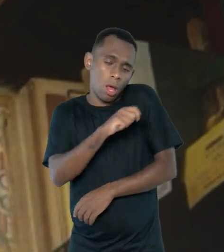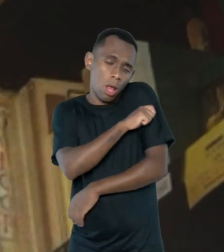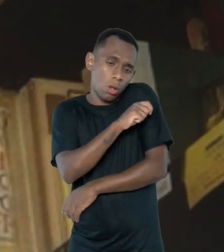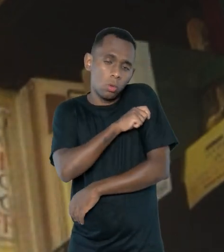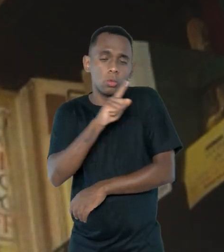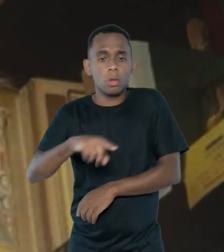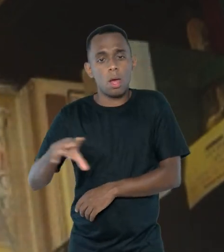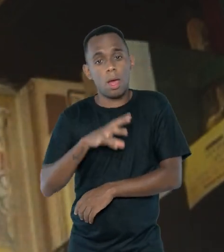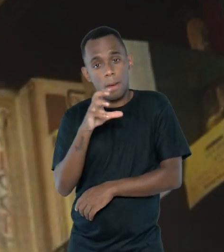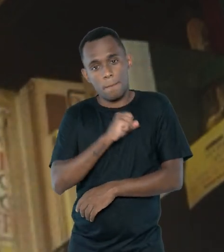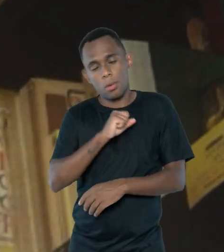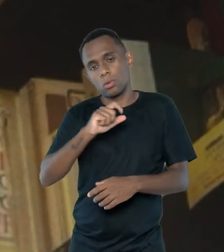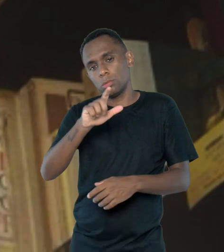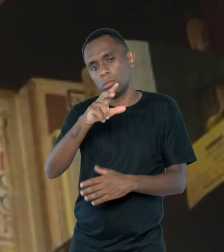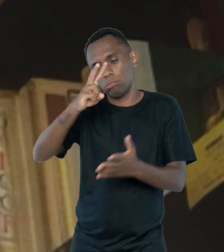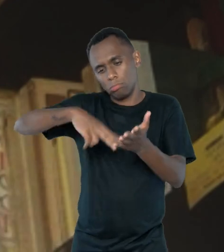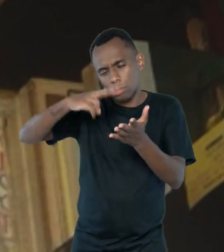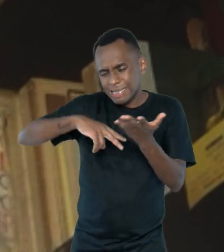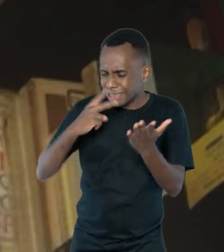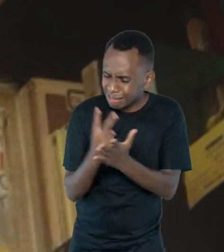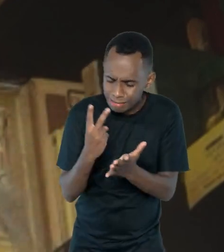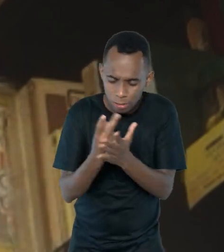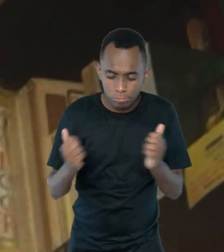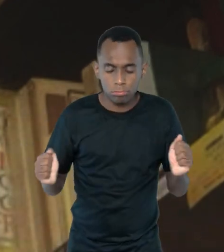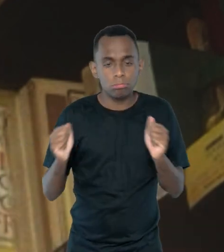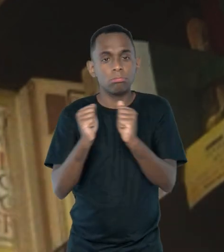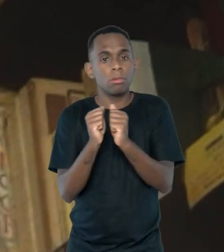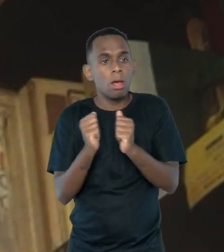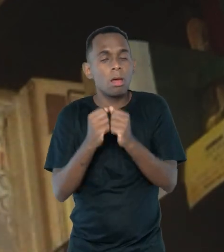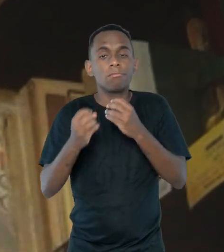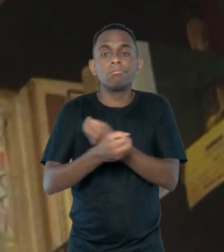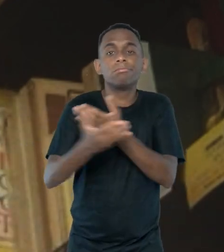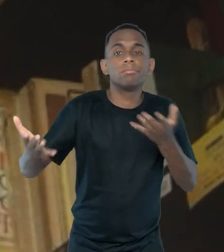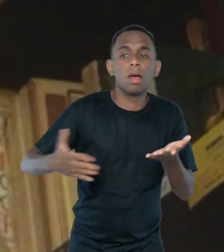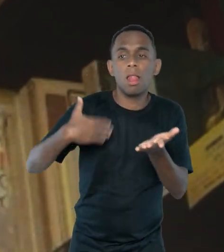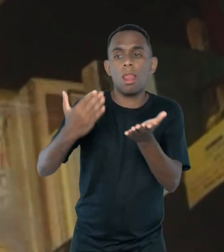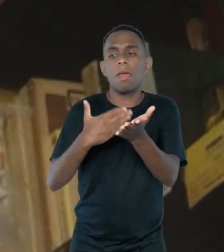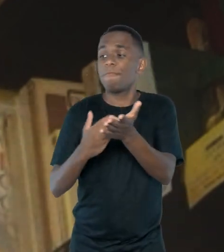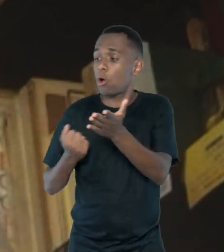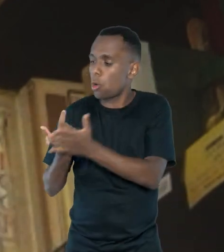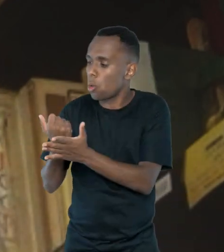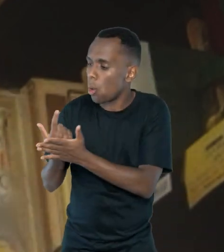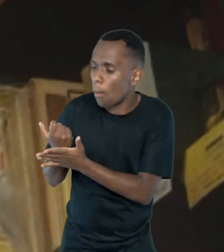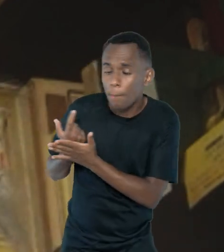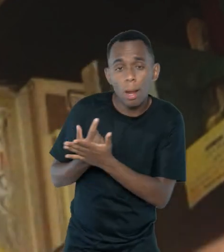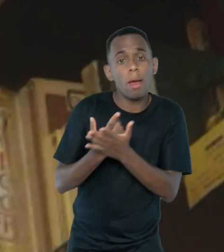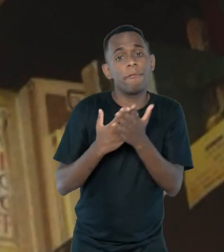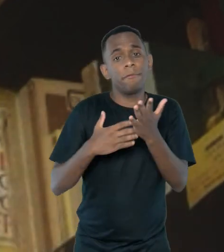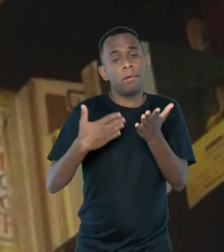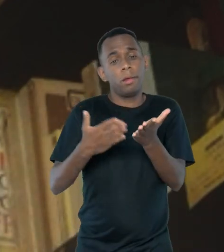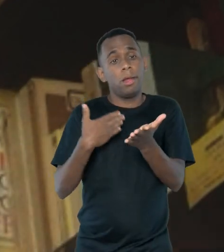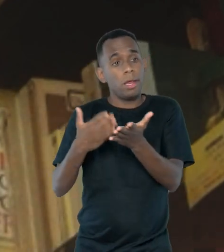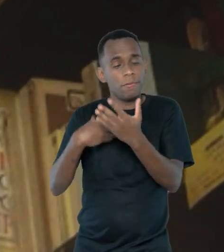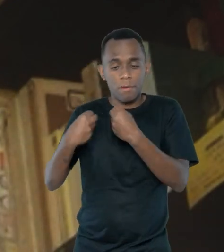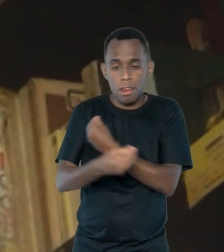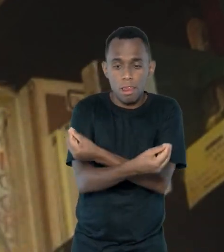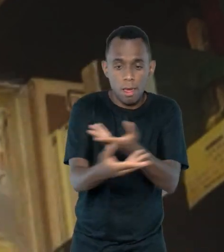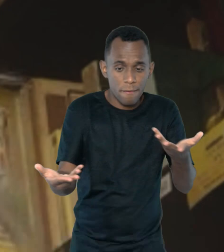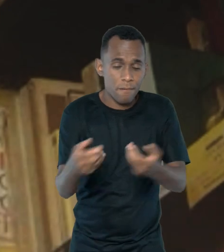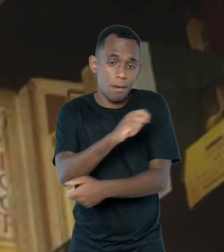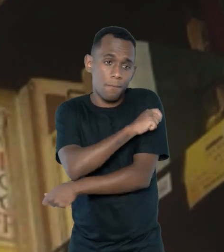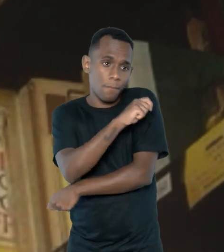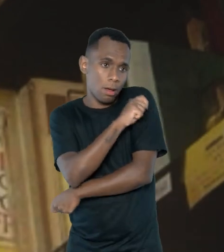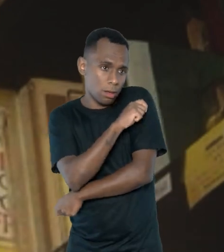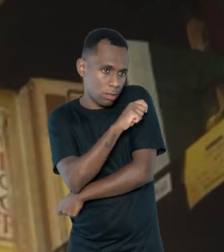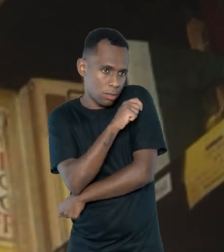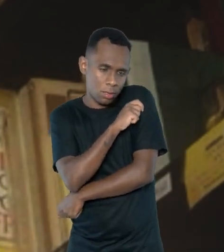leitura. Sempre abraçado com os livros, sempre levando livro, comprava livro para levar para eles.